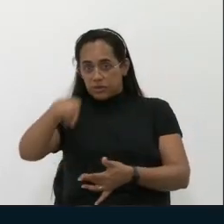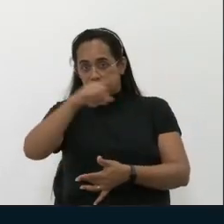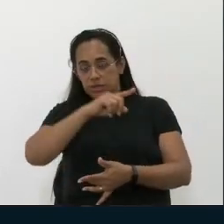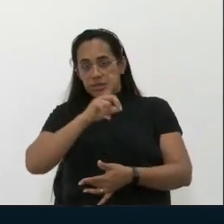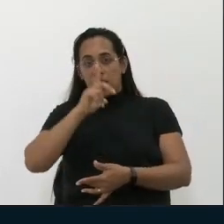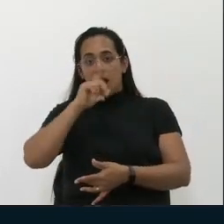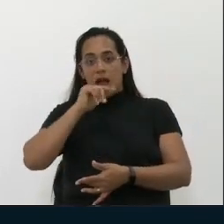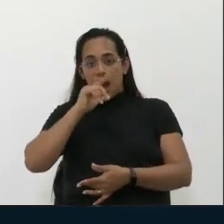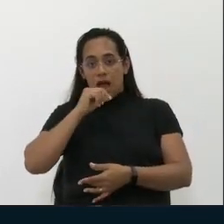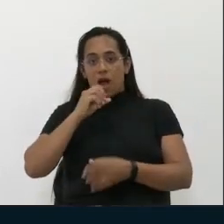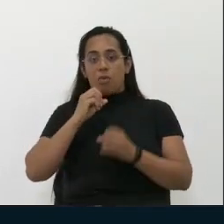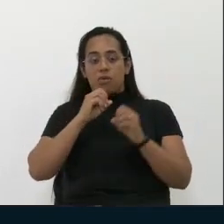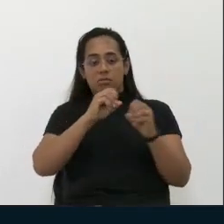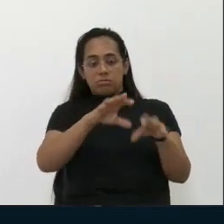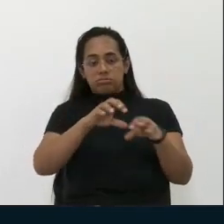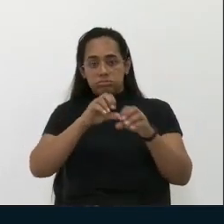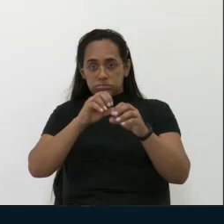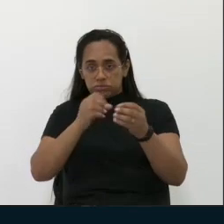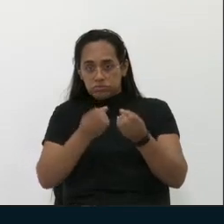certeza e mais barato.